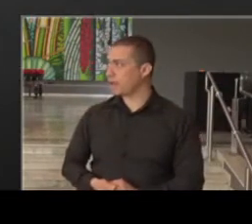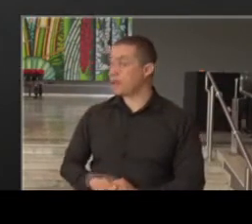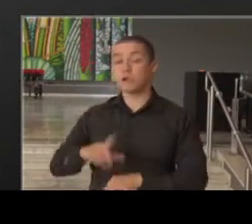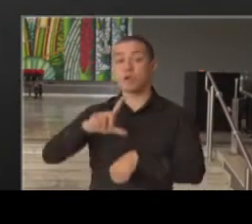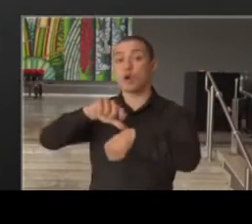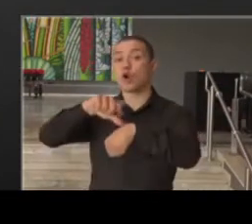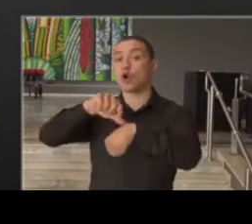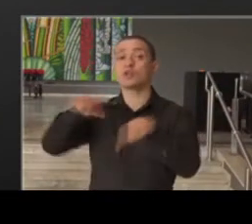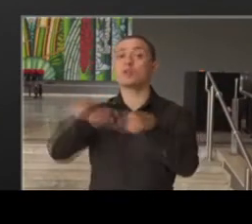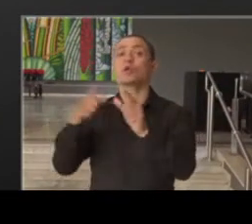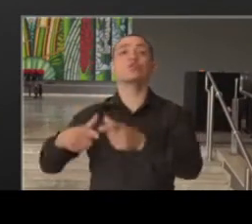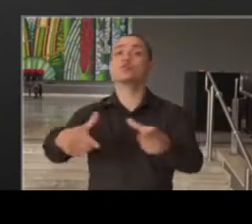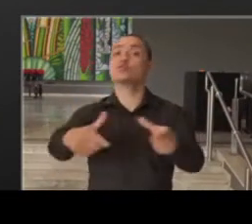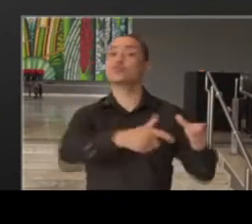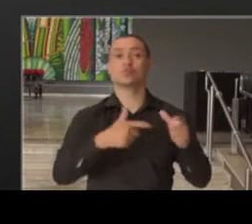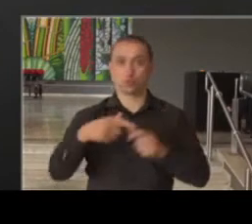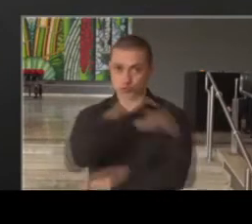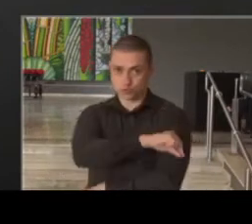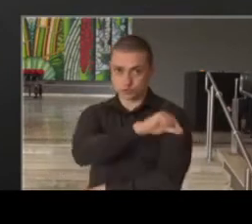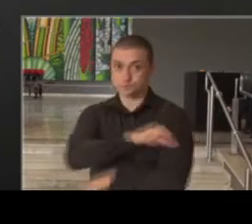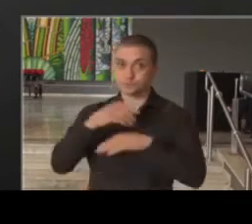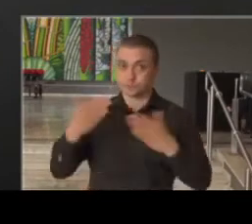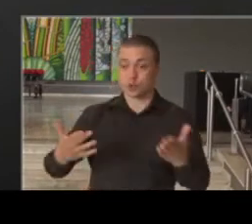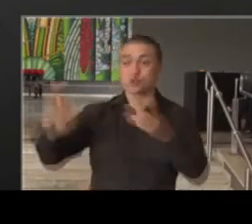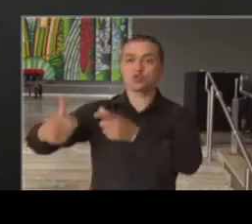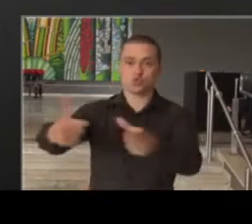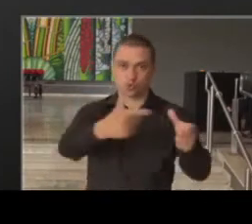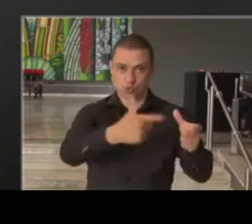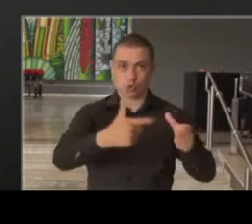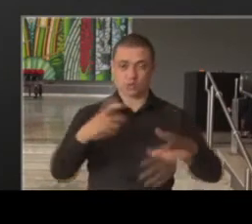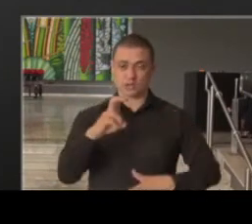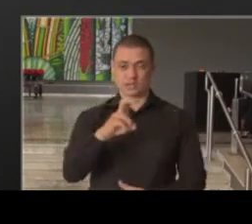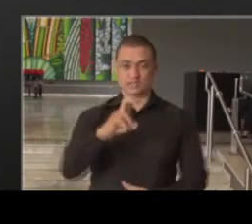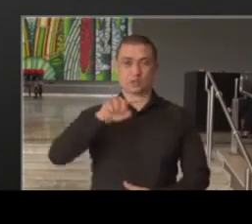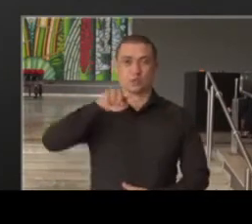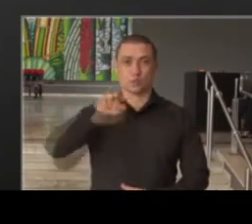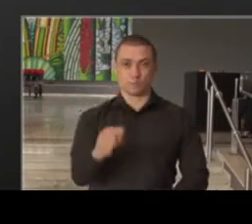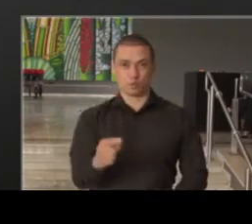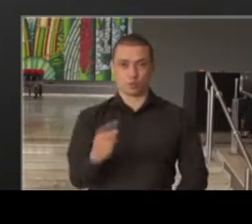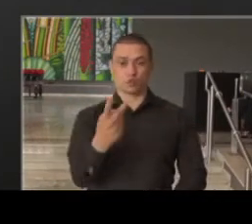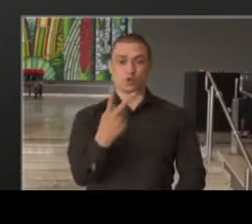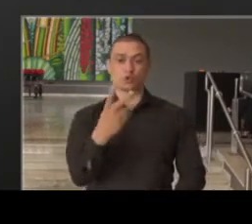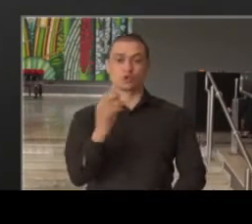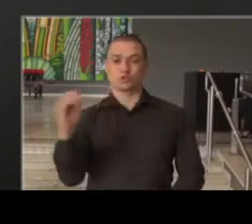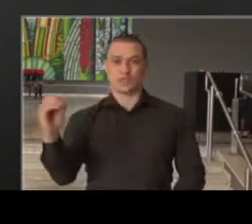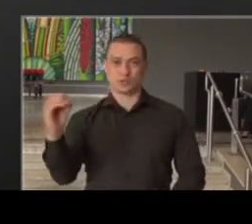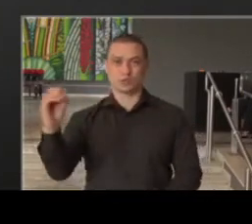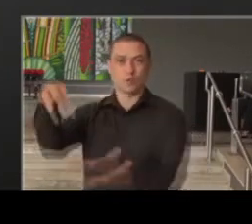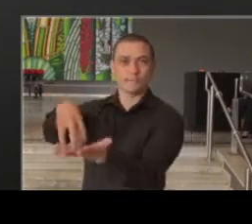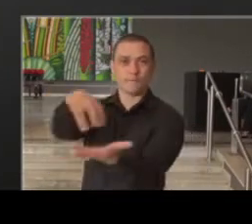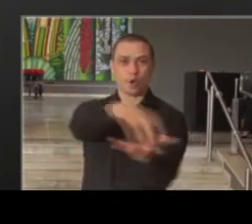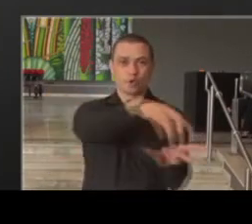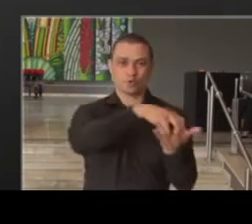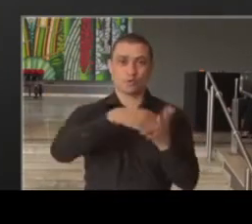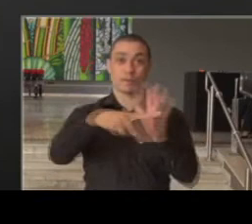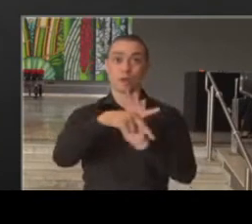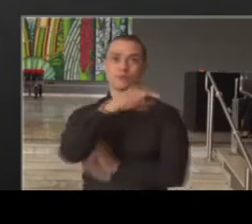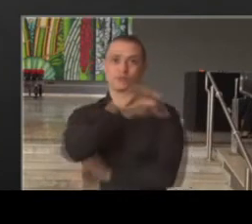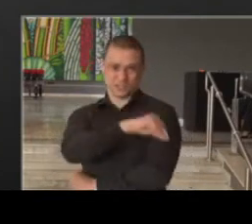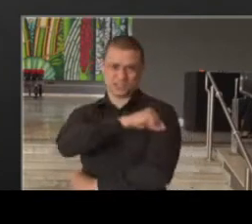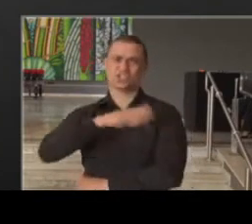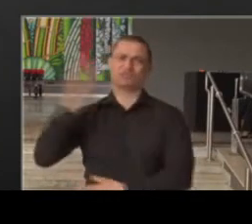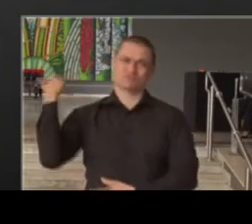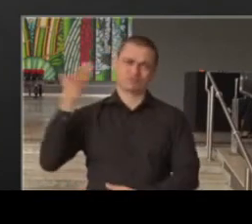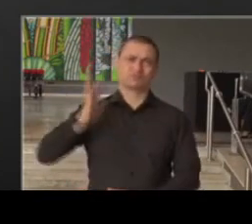Horários e locais de vacinação. Então, os locais são 5.200 postos de vacinação já